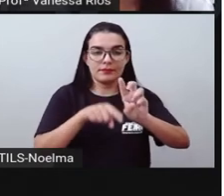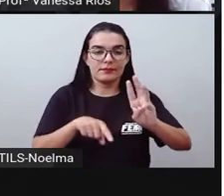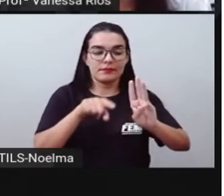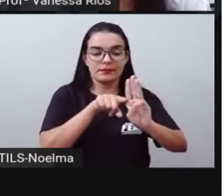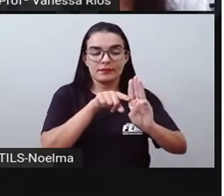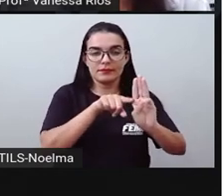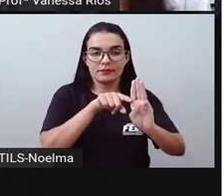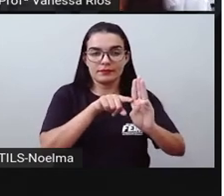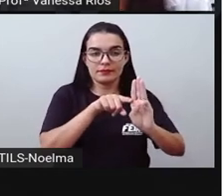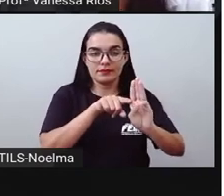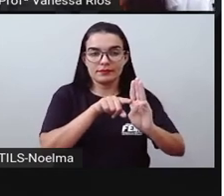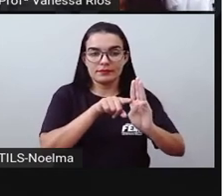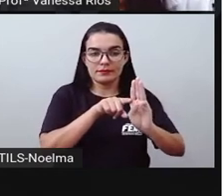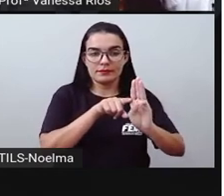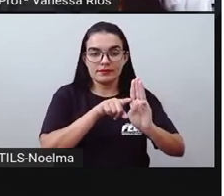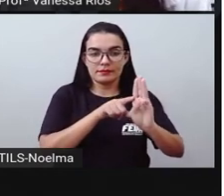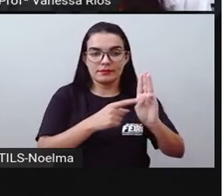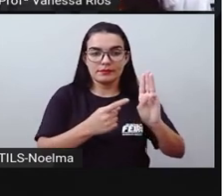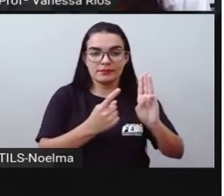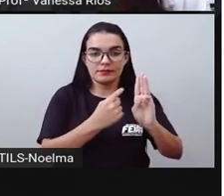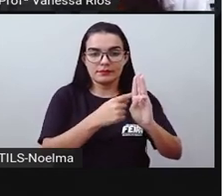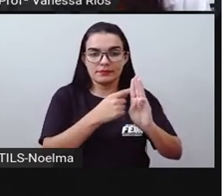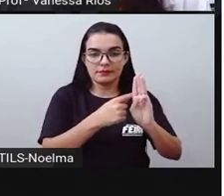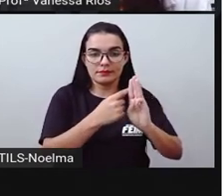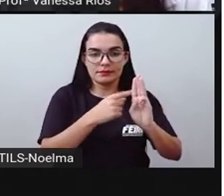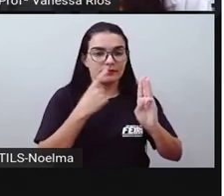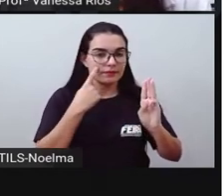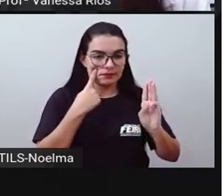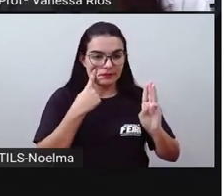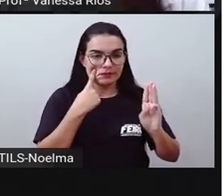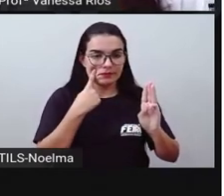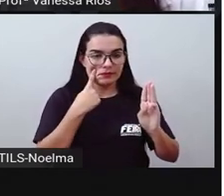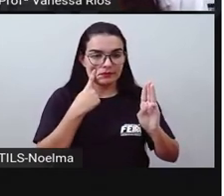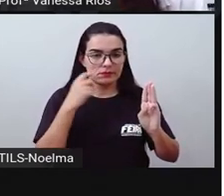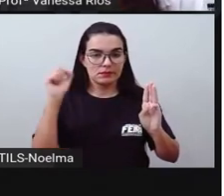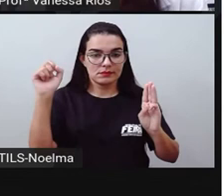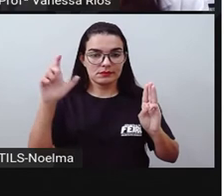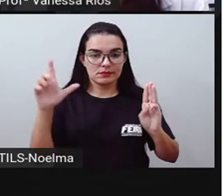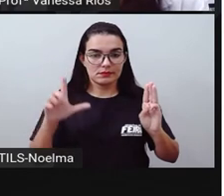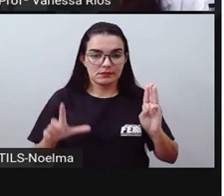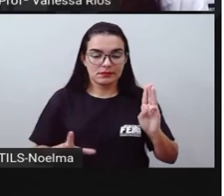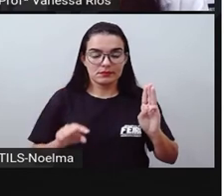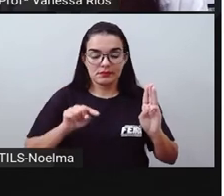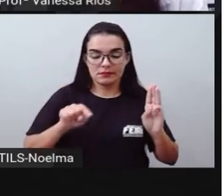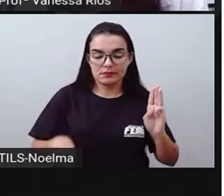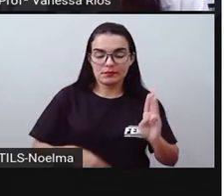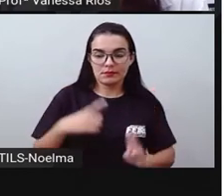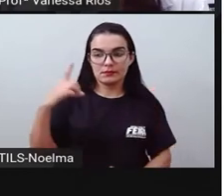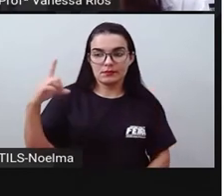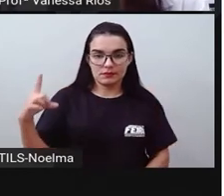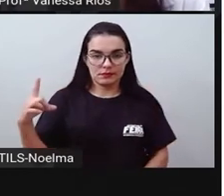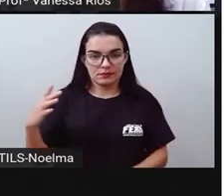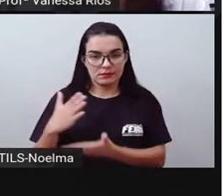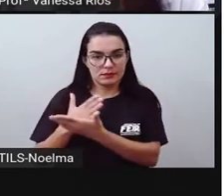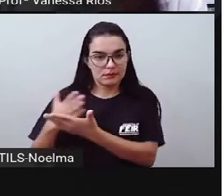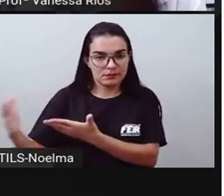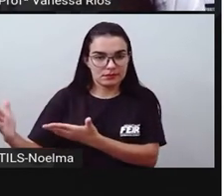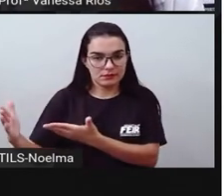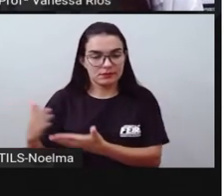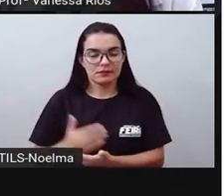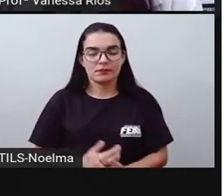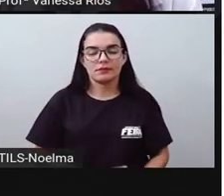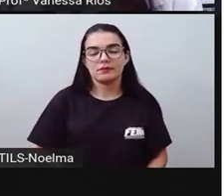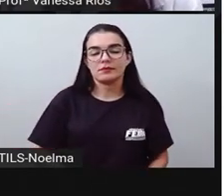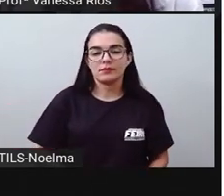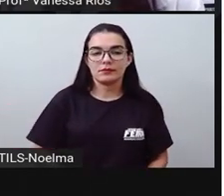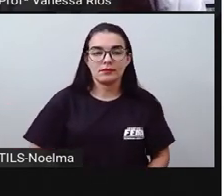parte inteira, e o que a Pro colocou aqui em azul corresponde aos números decimais, as partes, né? O que vai vir